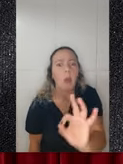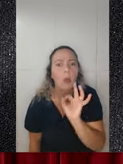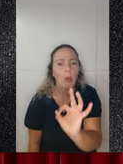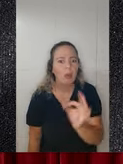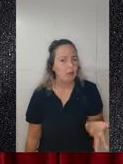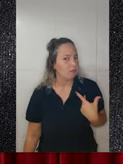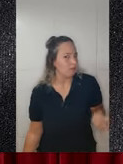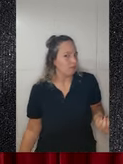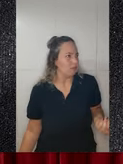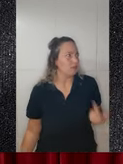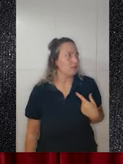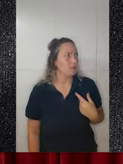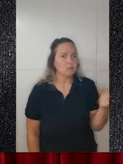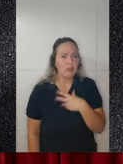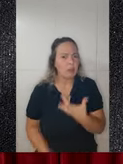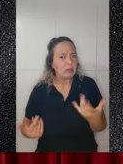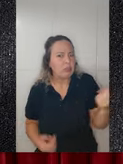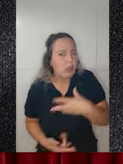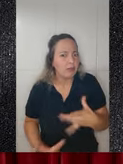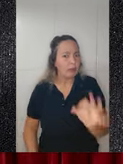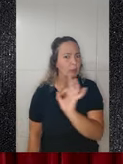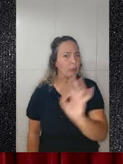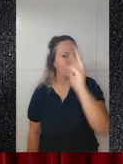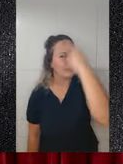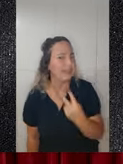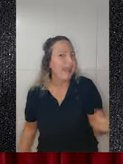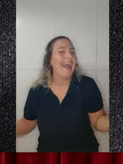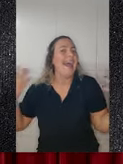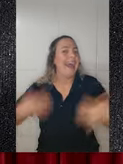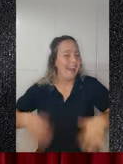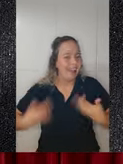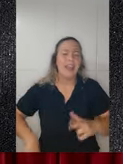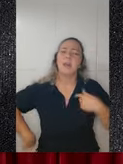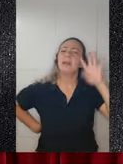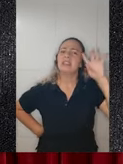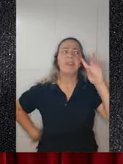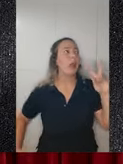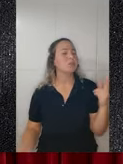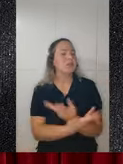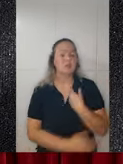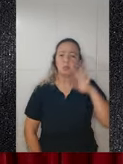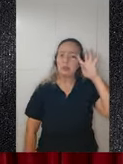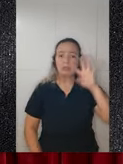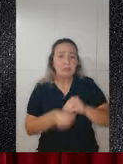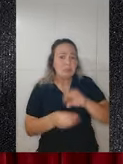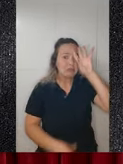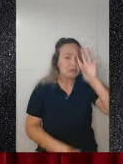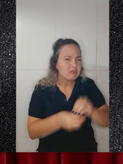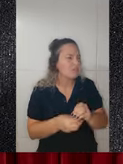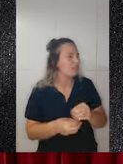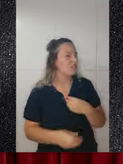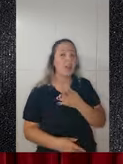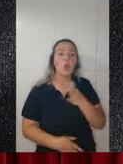Eu tinha certeza, porque é novo, né? Cu de cego! Ah! Eu falei, meu Deus, o que, que vai acontecer, cara? Mas, cara, eu não